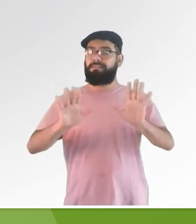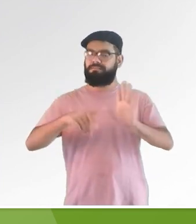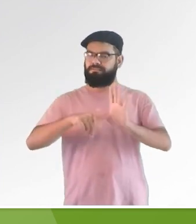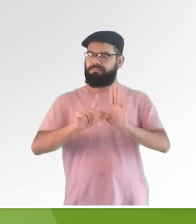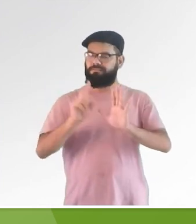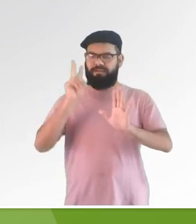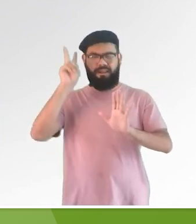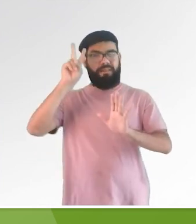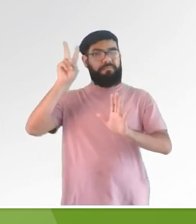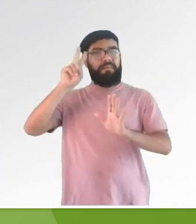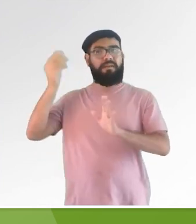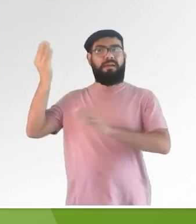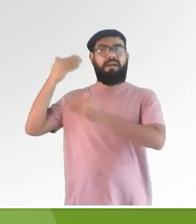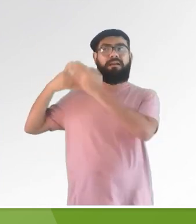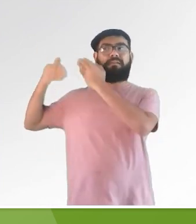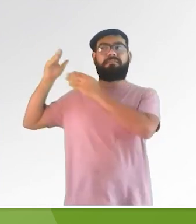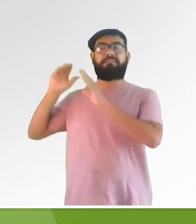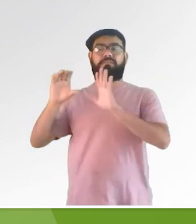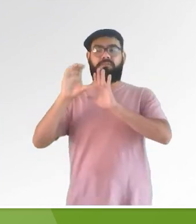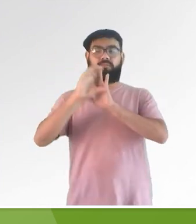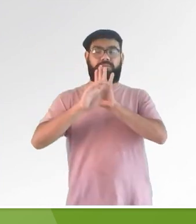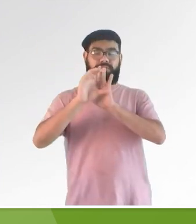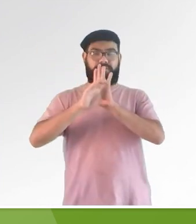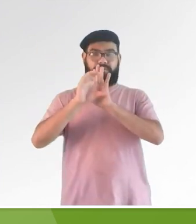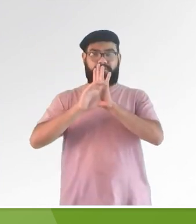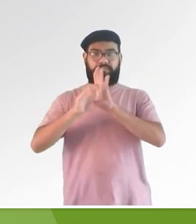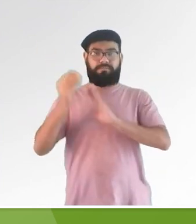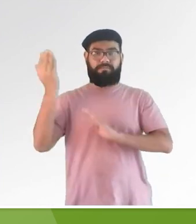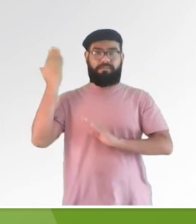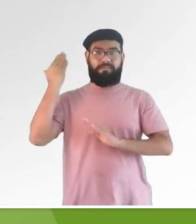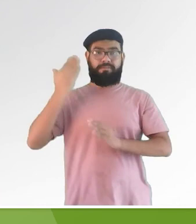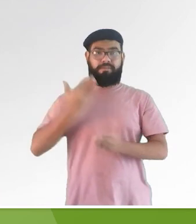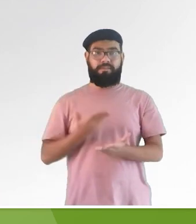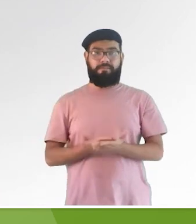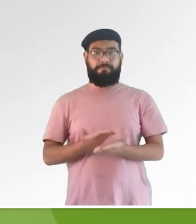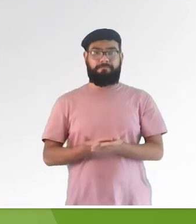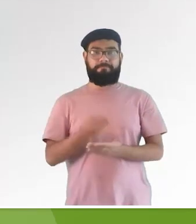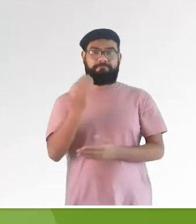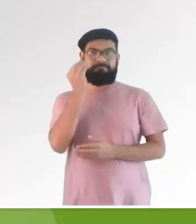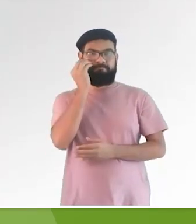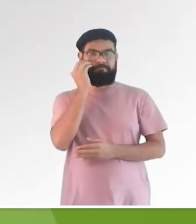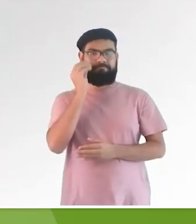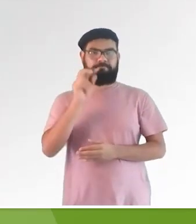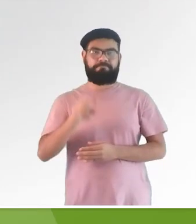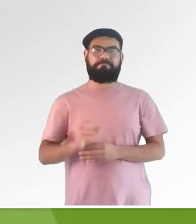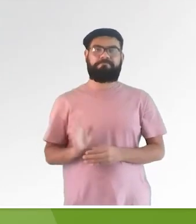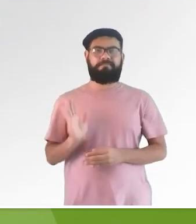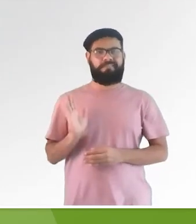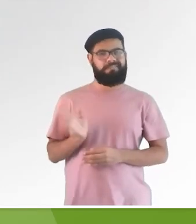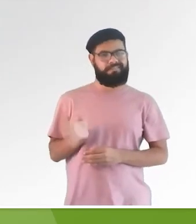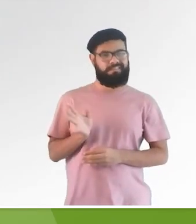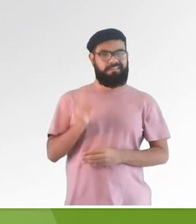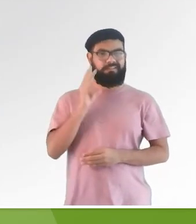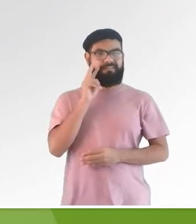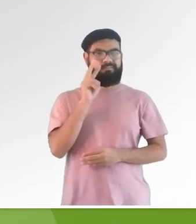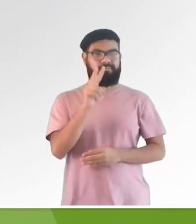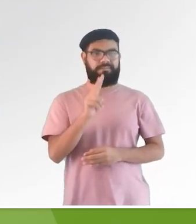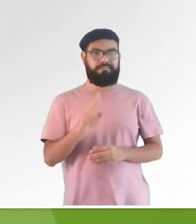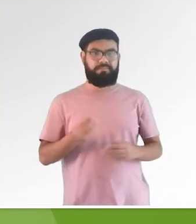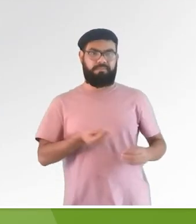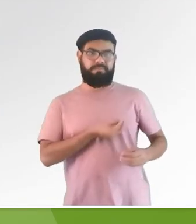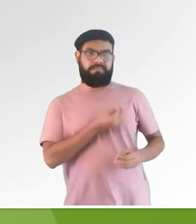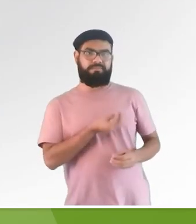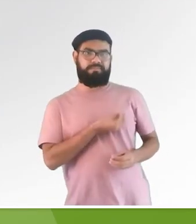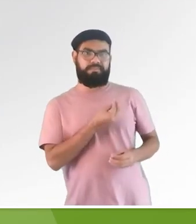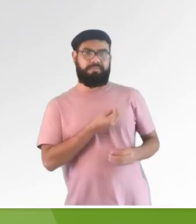na unidade anterior, nas aulas anteriores. Observem bem, não é? Vimos que os seres vivos, eles são classificados